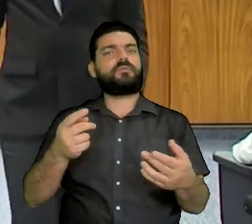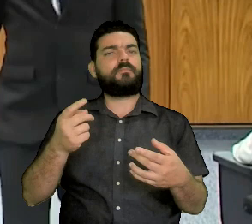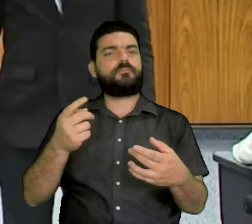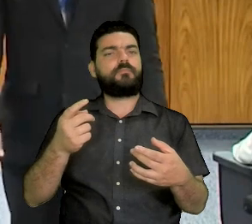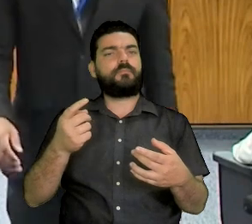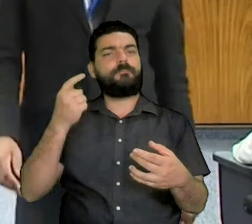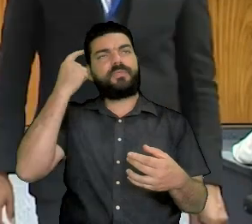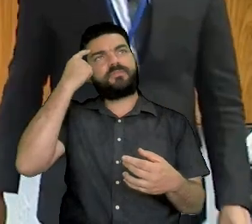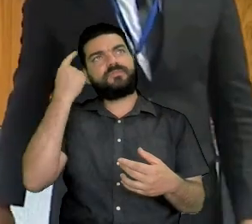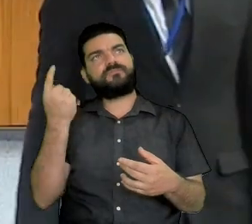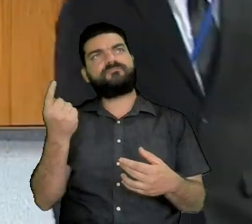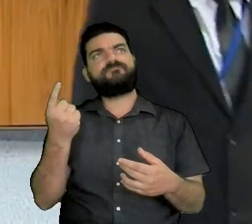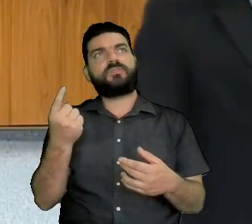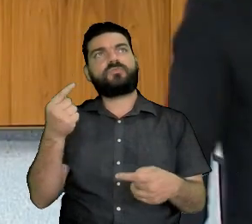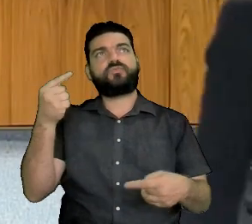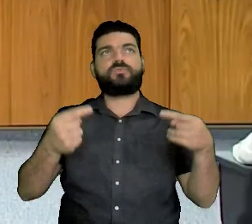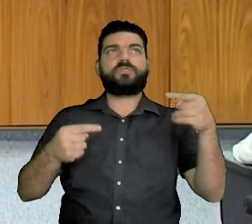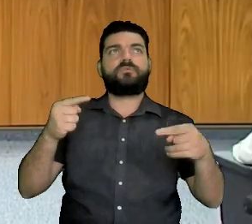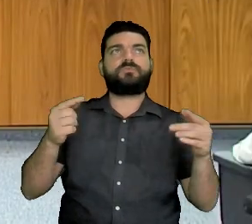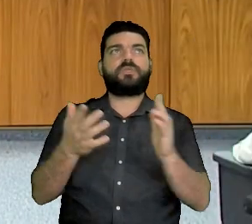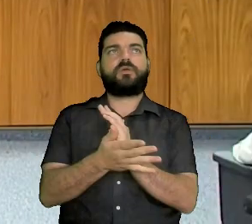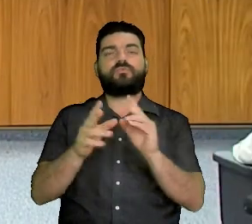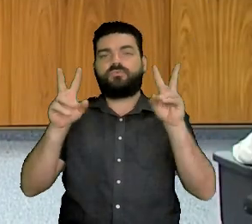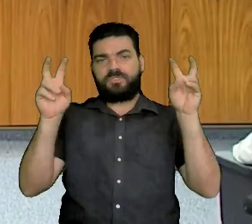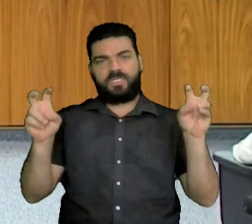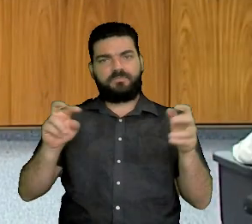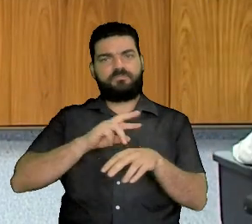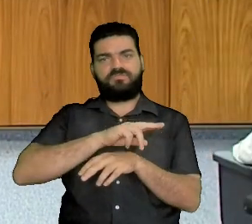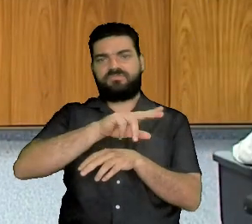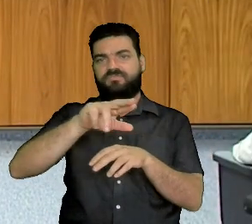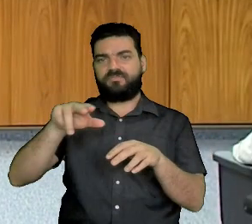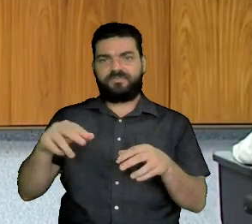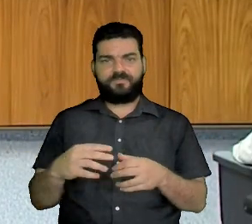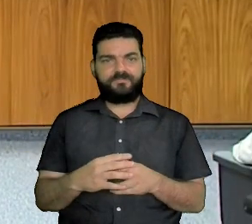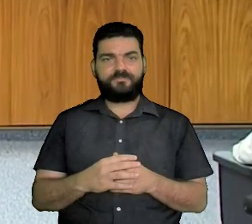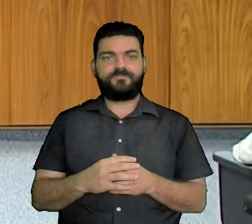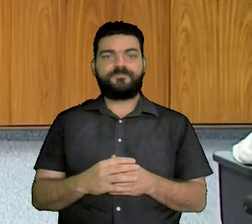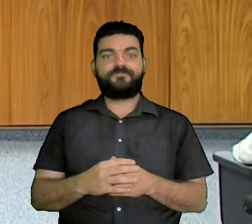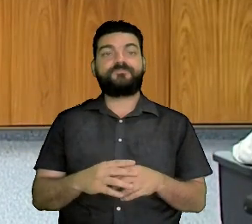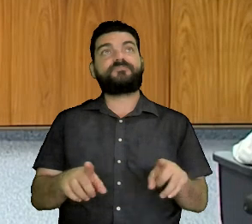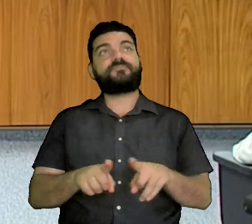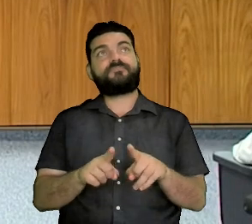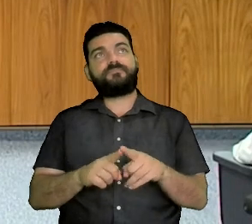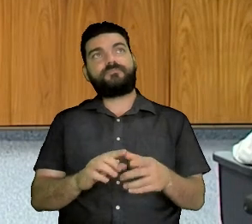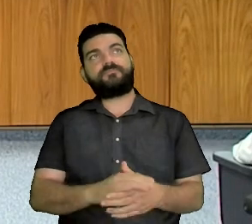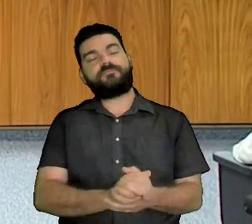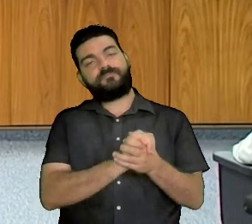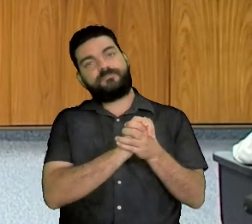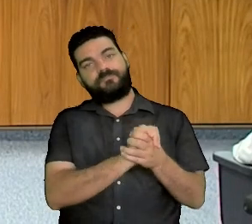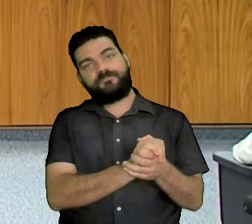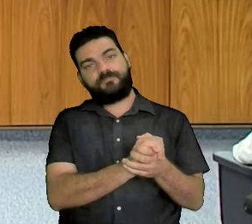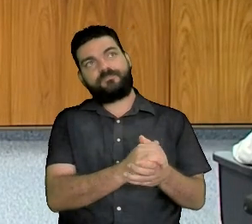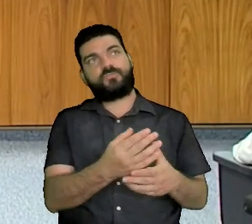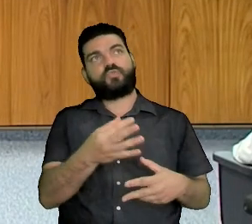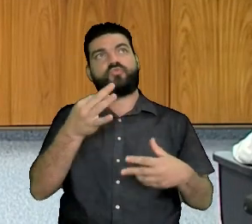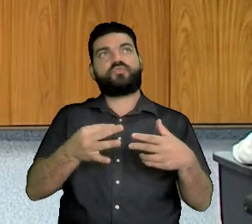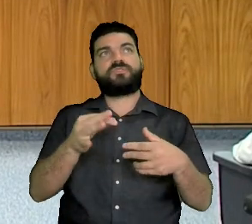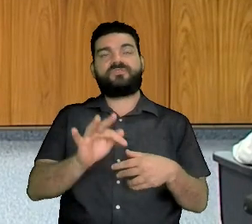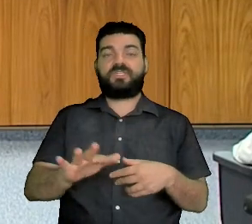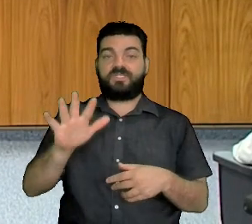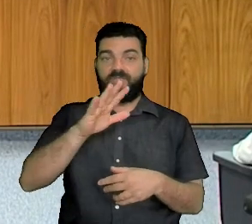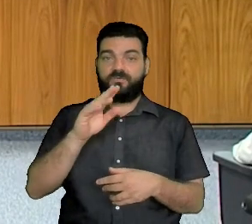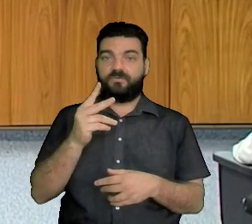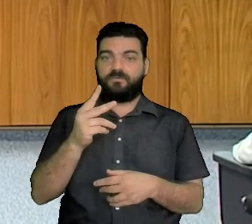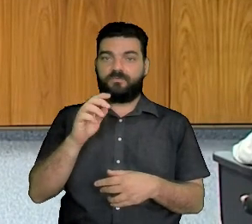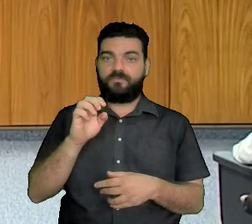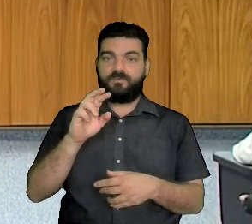em permitir a discussão de temas dos mais relevantes. Da mesma forma, cumprimento o juiz federal